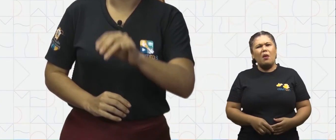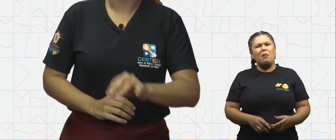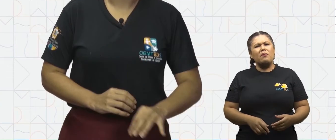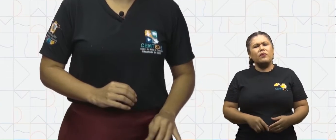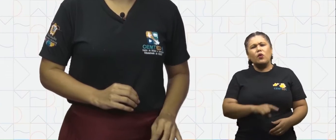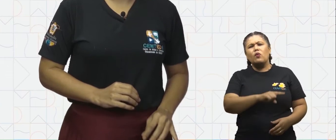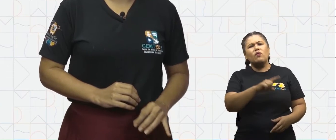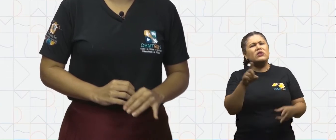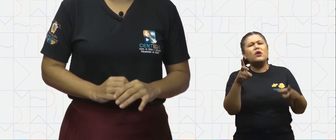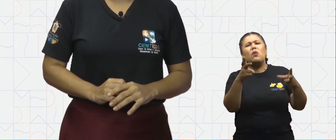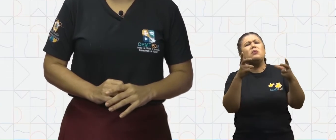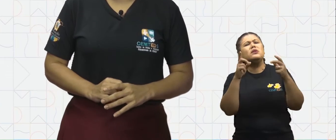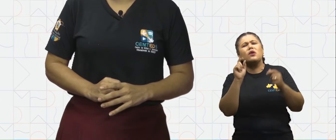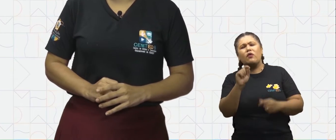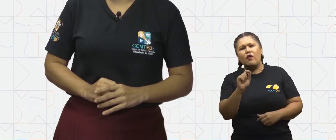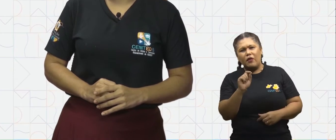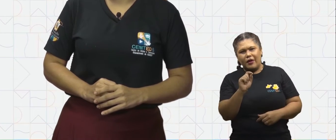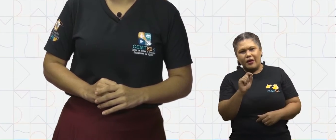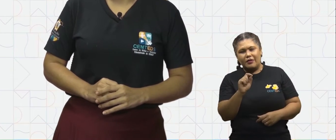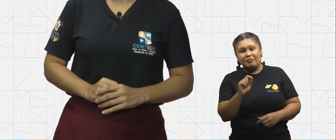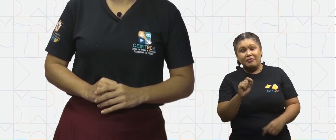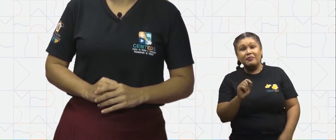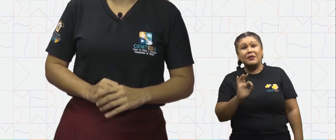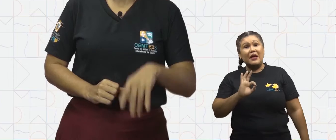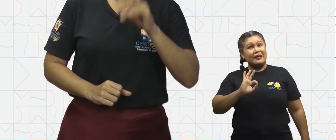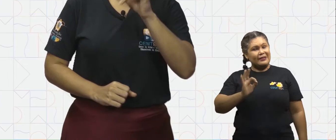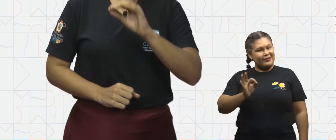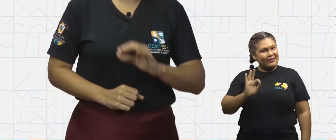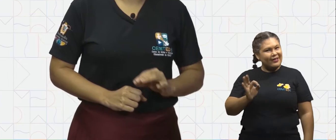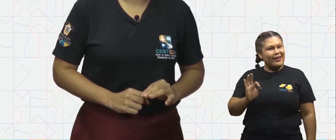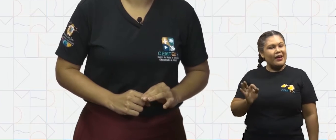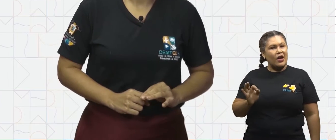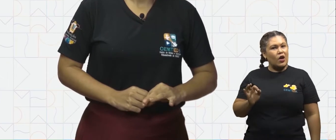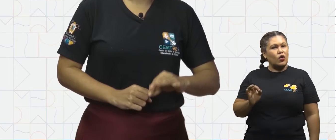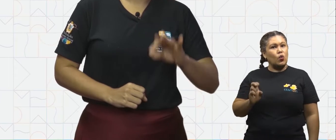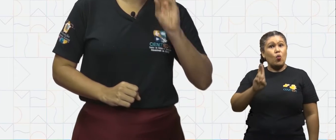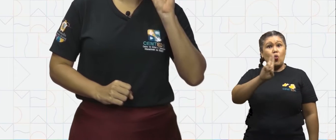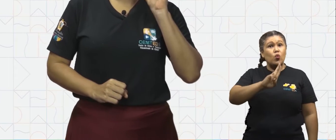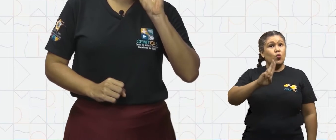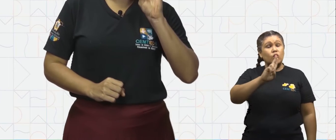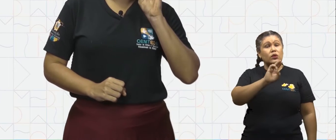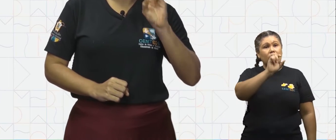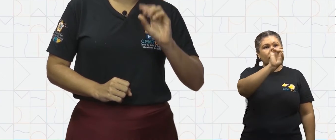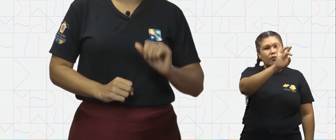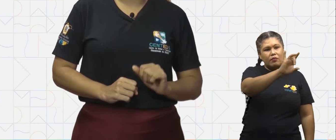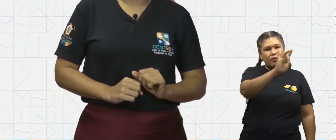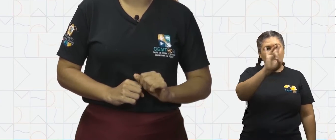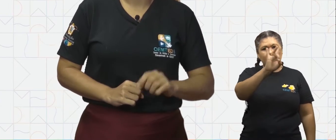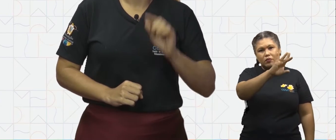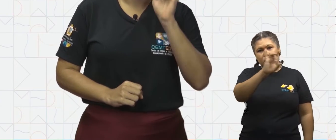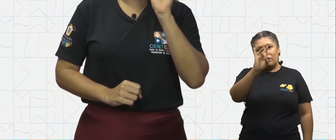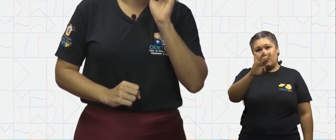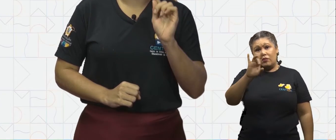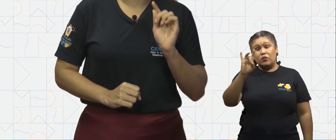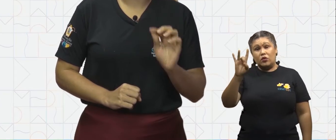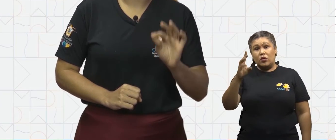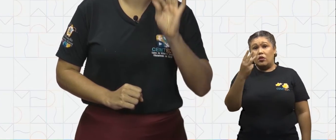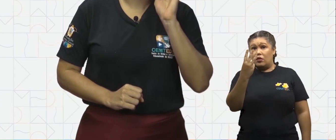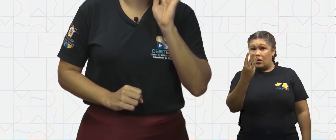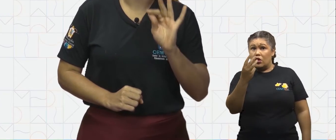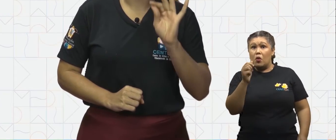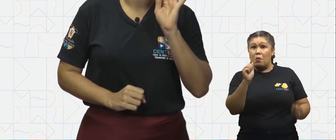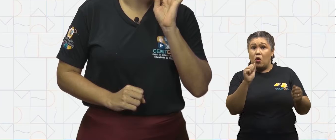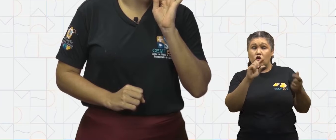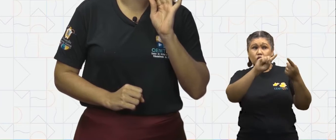O que você pode observar nesses números? Sim, isso mesmo. Com esses 3 algarismos,